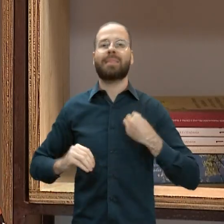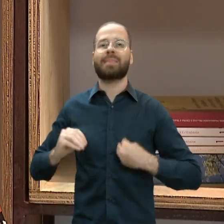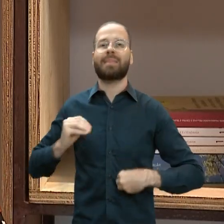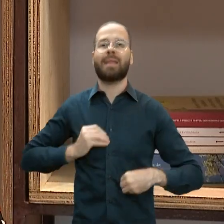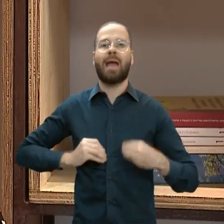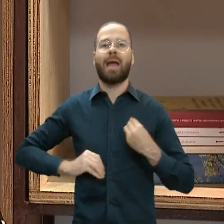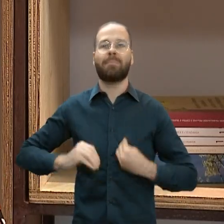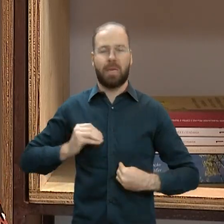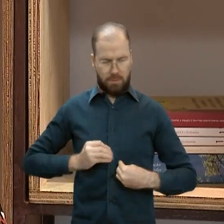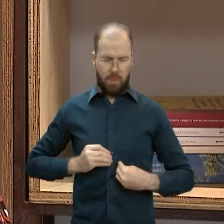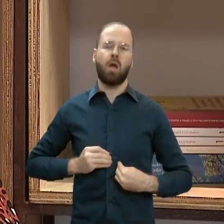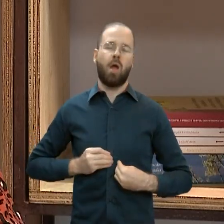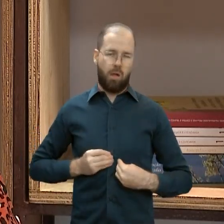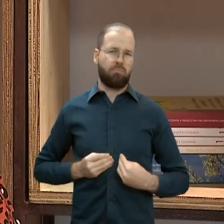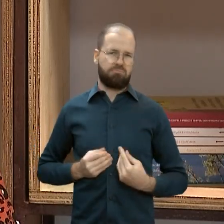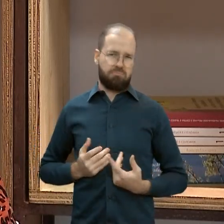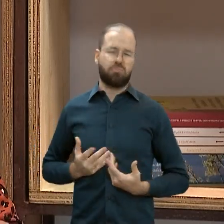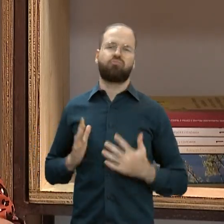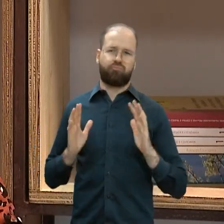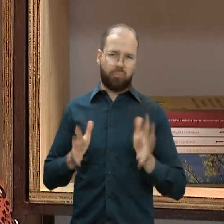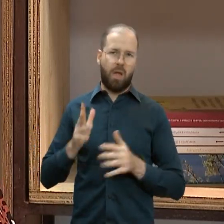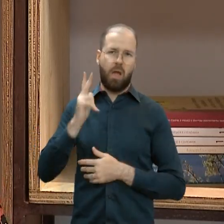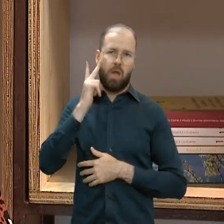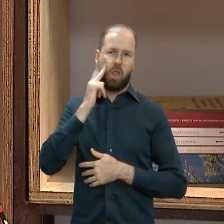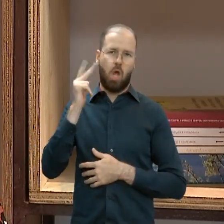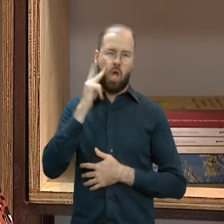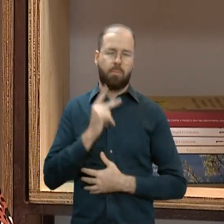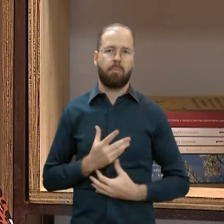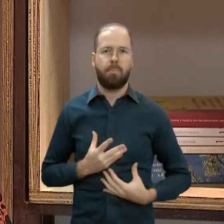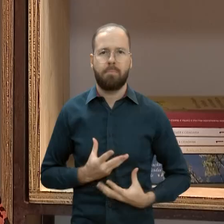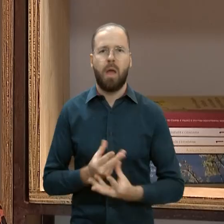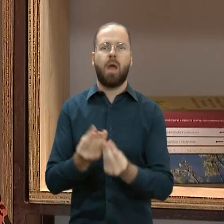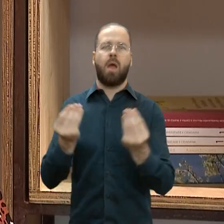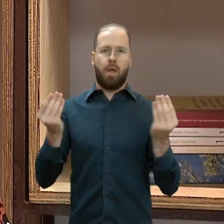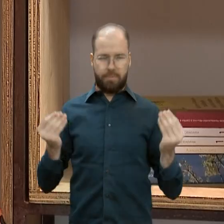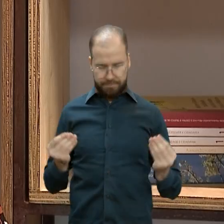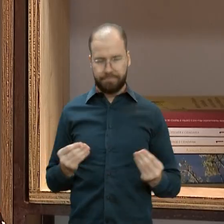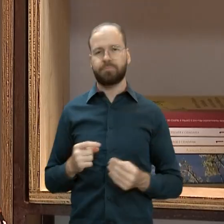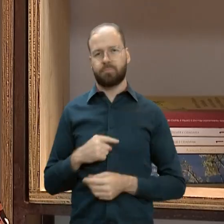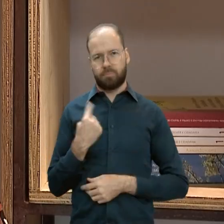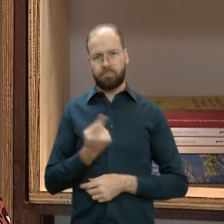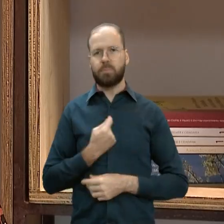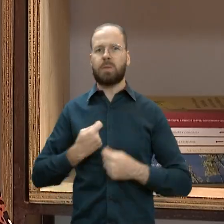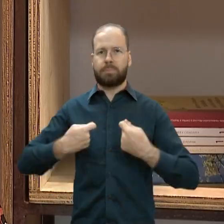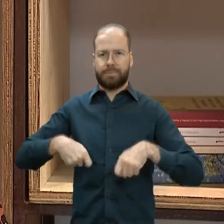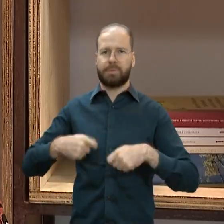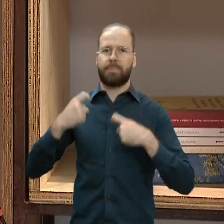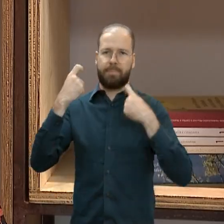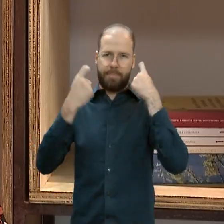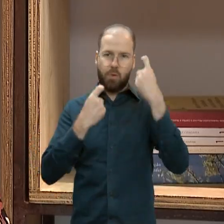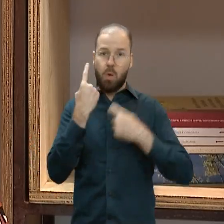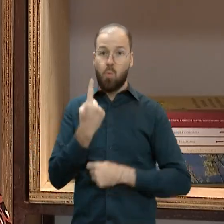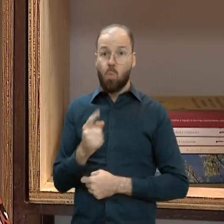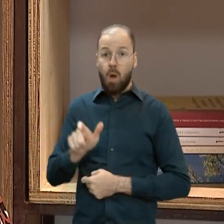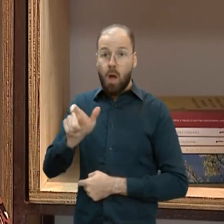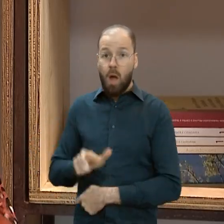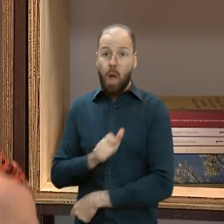está muito comum, eu não digo que deve desconsiderar, é muito preocupante isso num estudante.